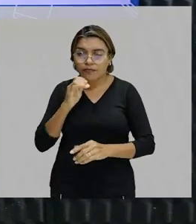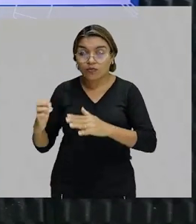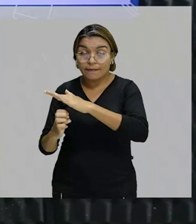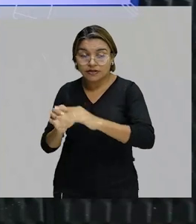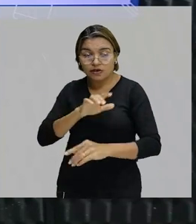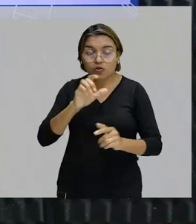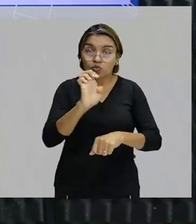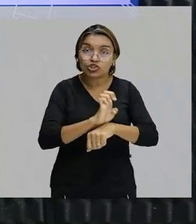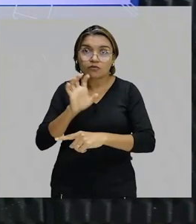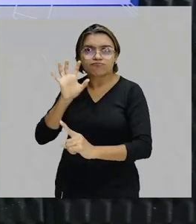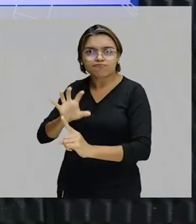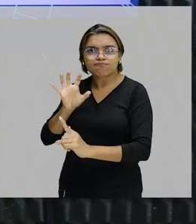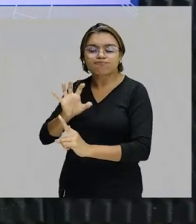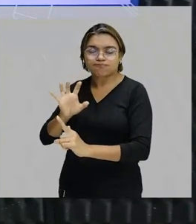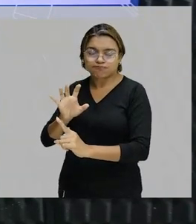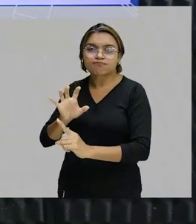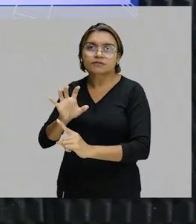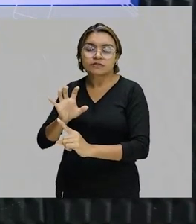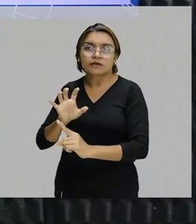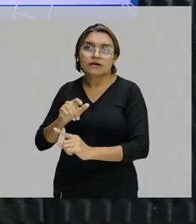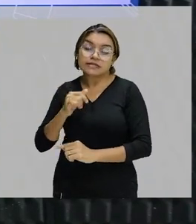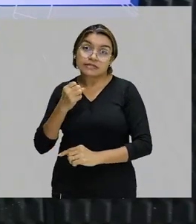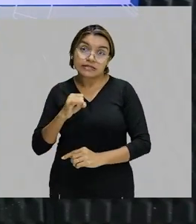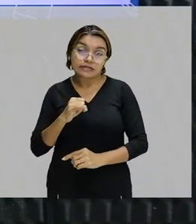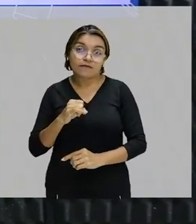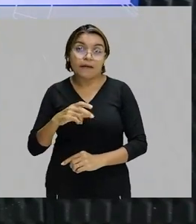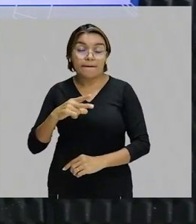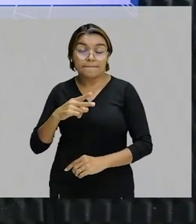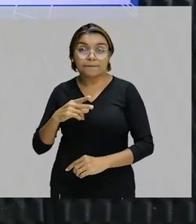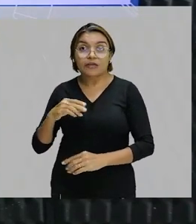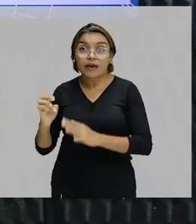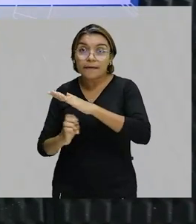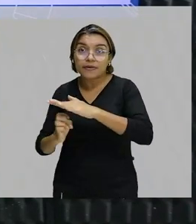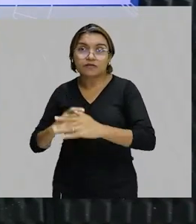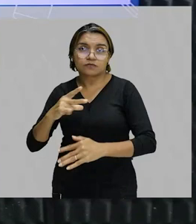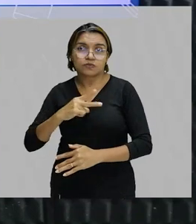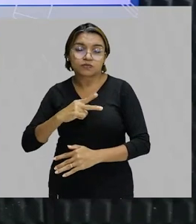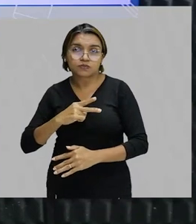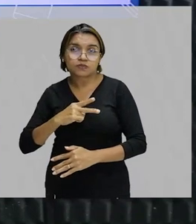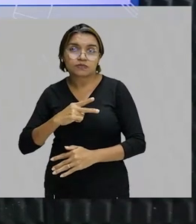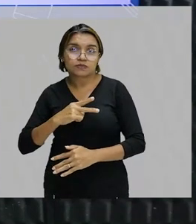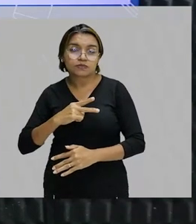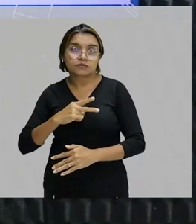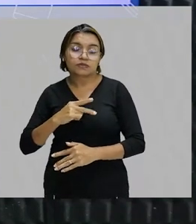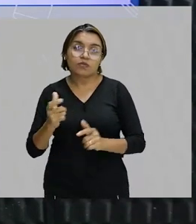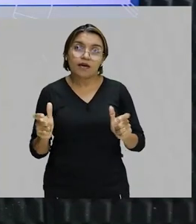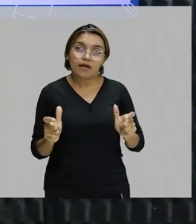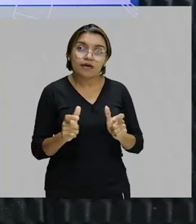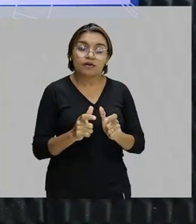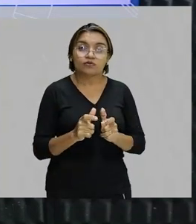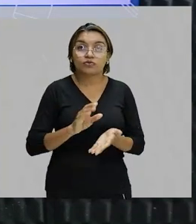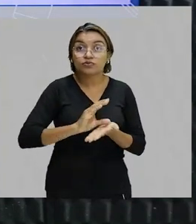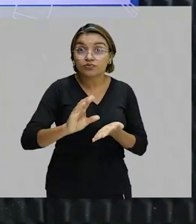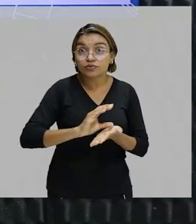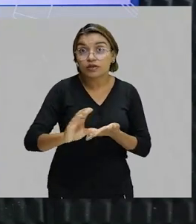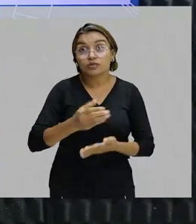empresas você deixa de ter um orçamento público para poder gerir aquelas empresas Então você reduz o gasto